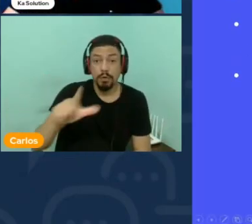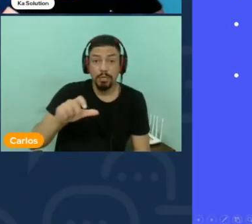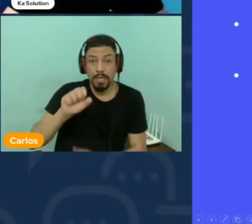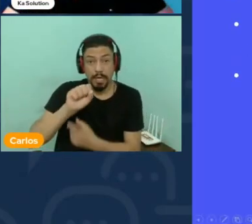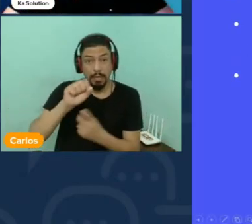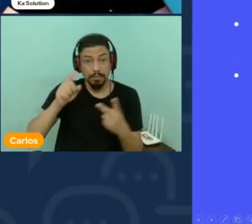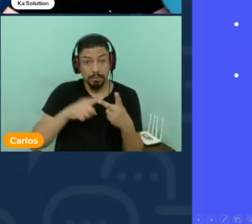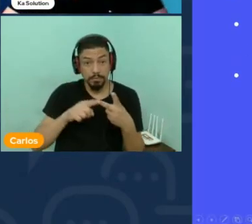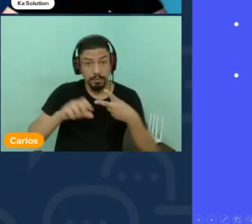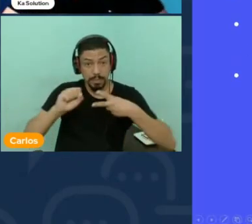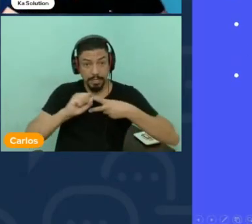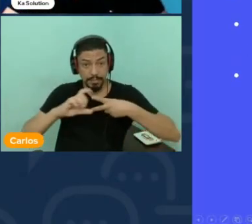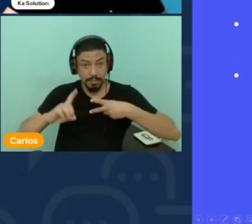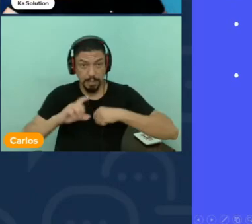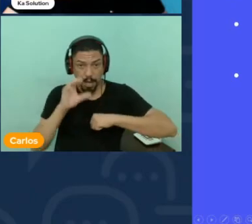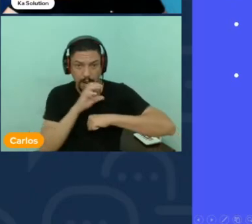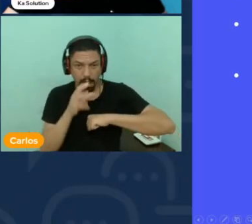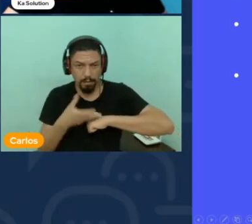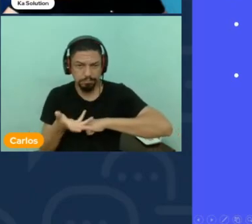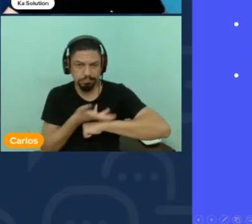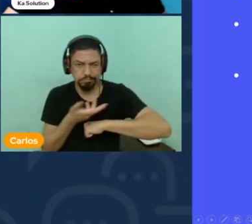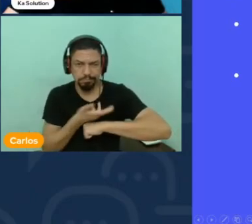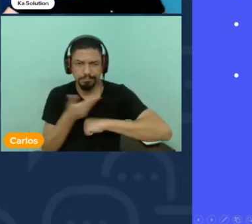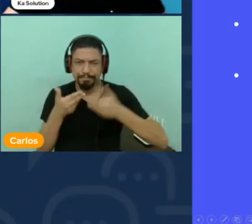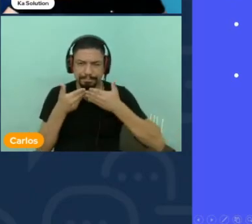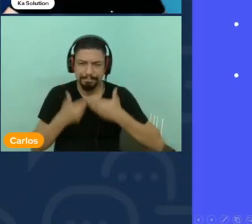SSDs também com alta performance